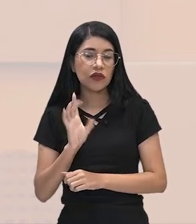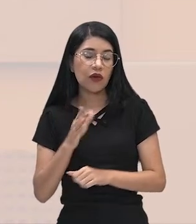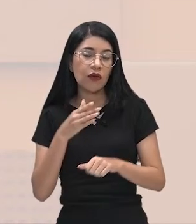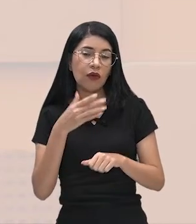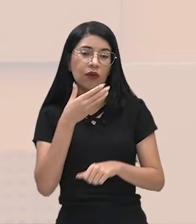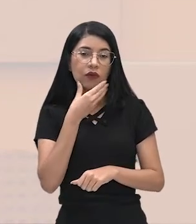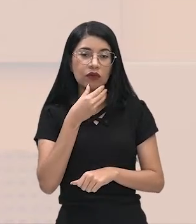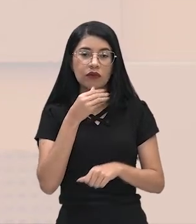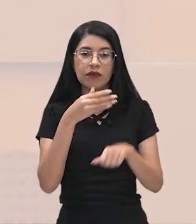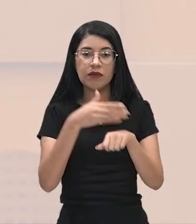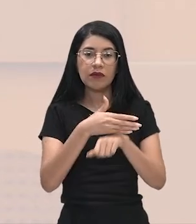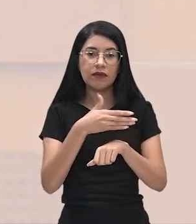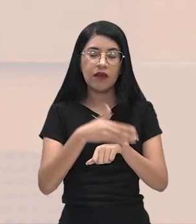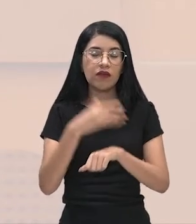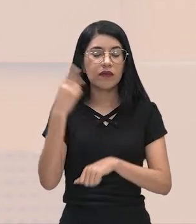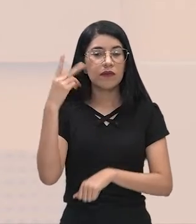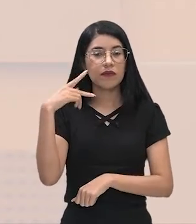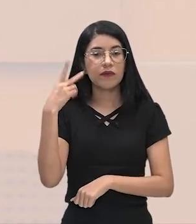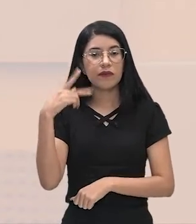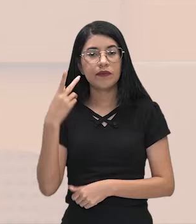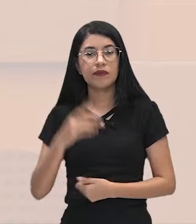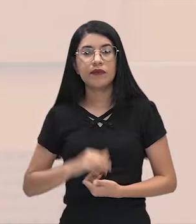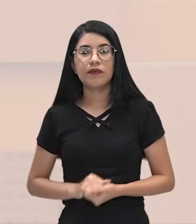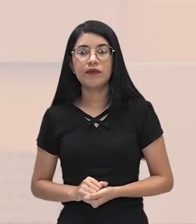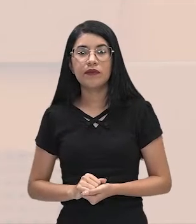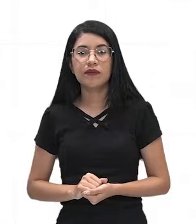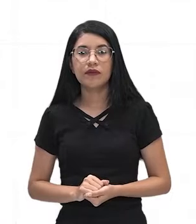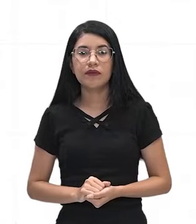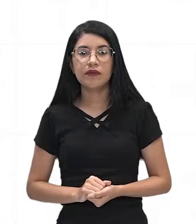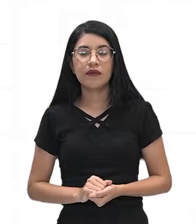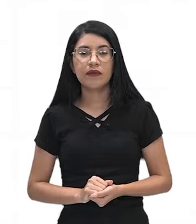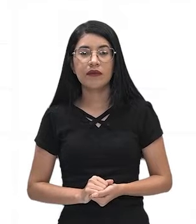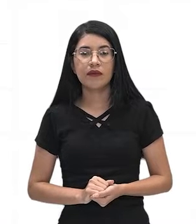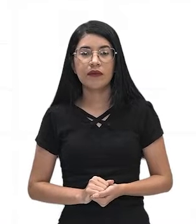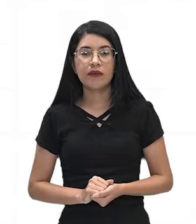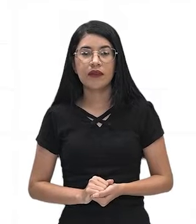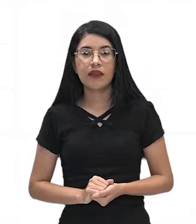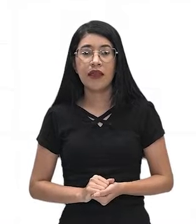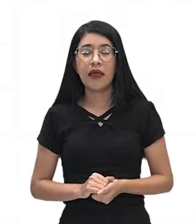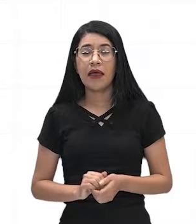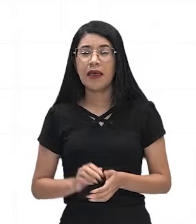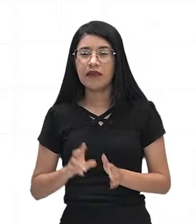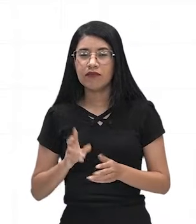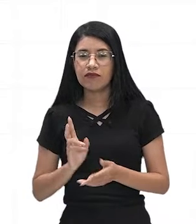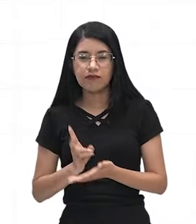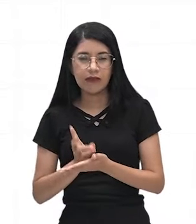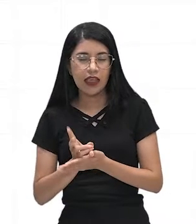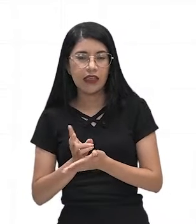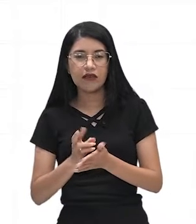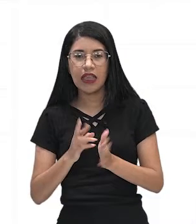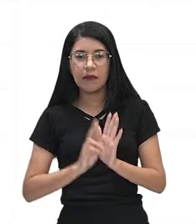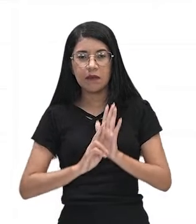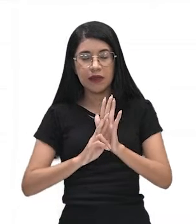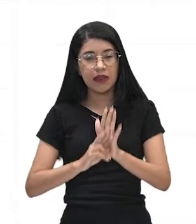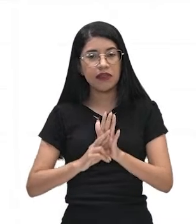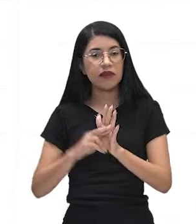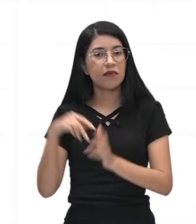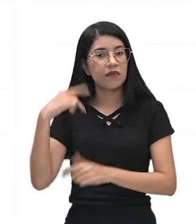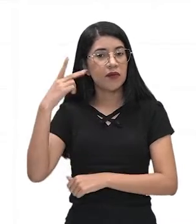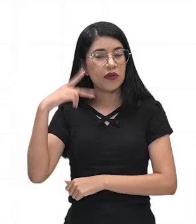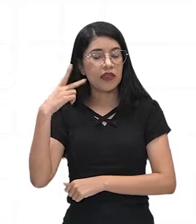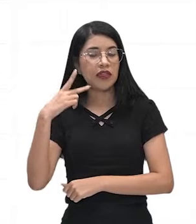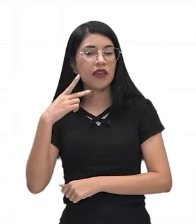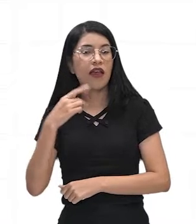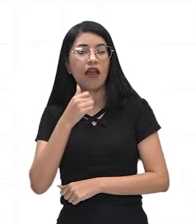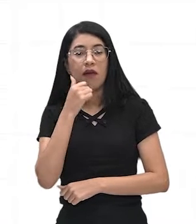da Grécia, tá? Mas olha só, mesmo sem voz política, as mulheres gregas tinham